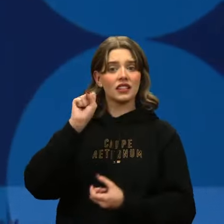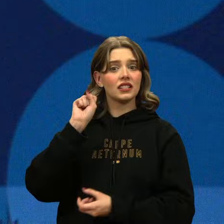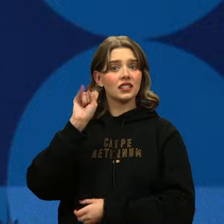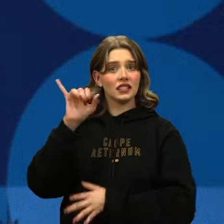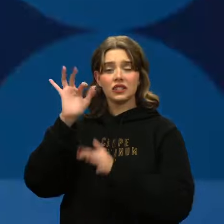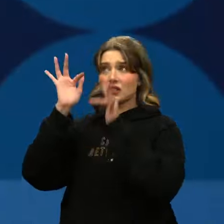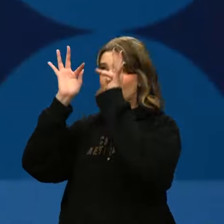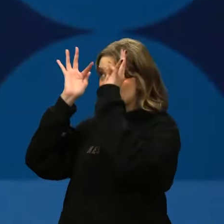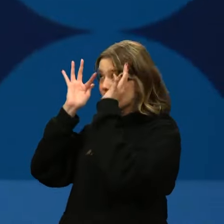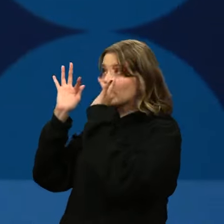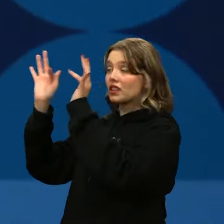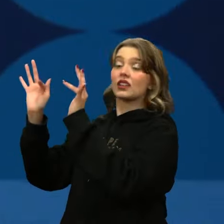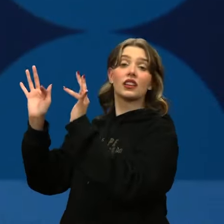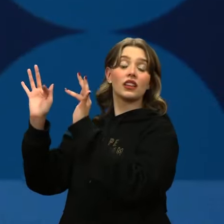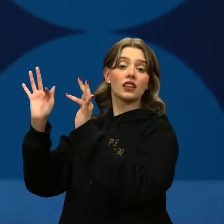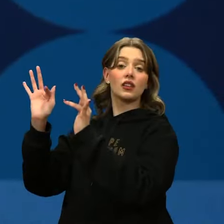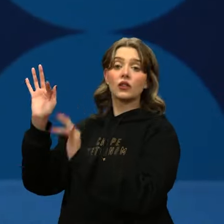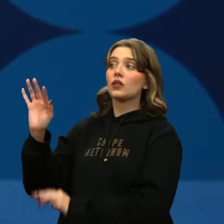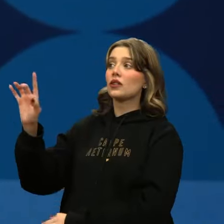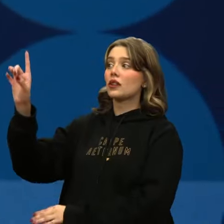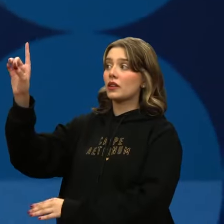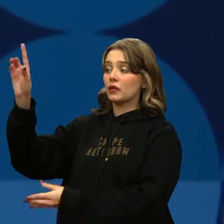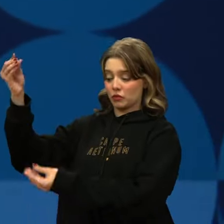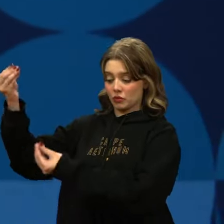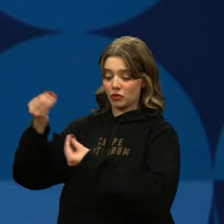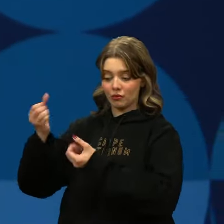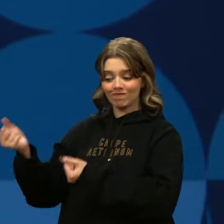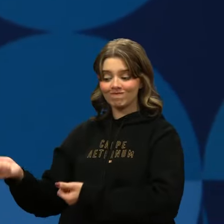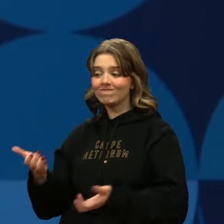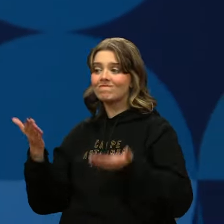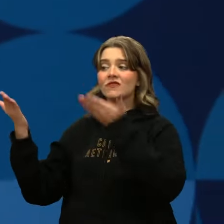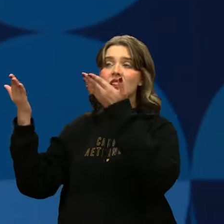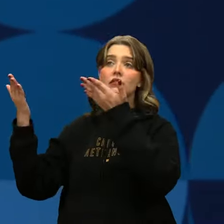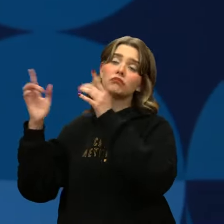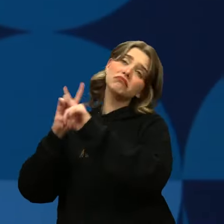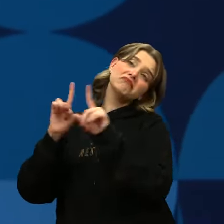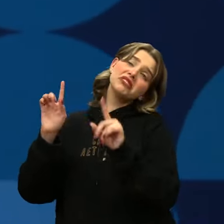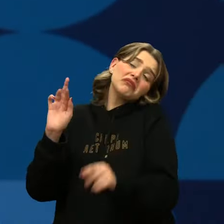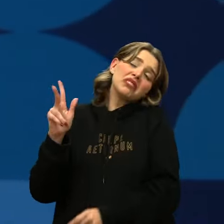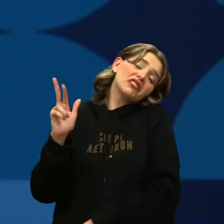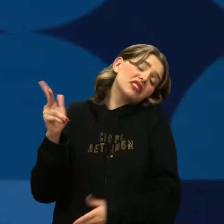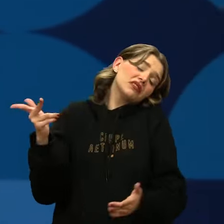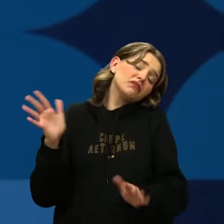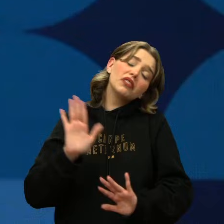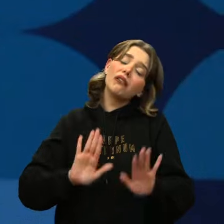persistimos, em alguns momentos o Senhor nos exalta, mas pode ser que não também. Mas um dia,